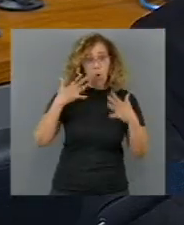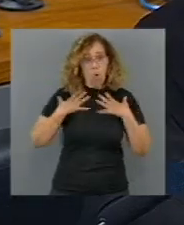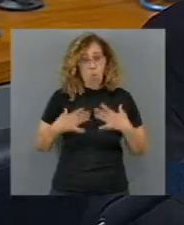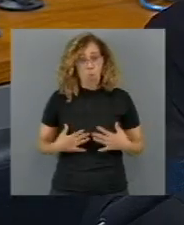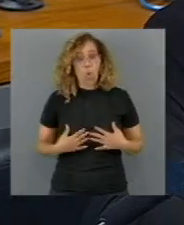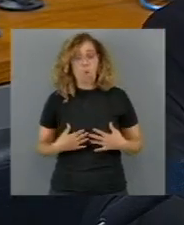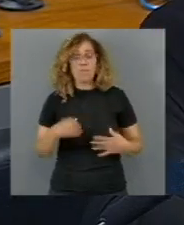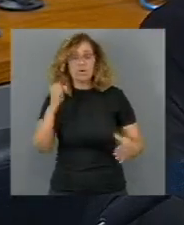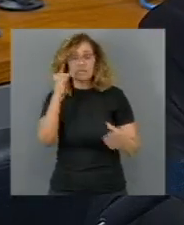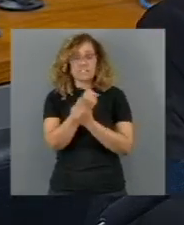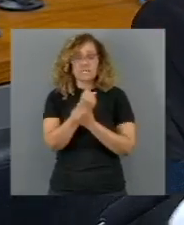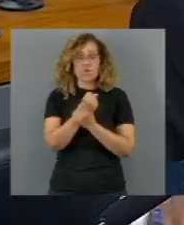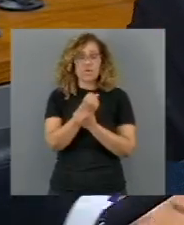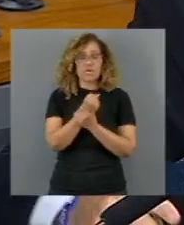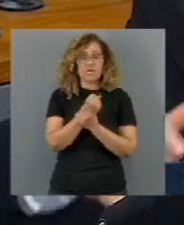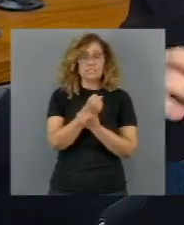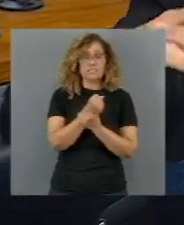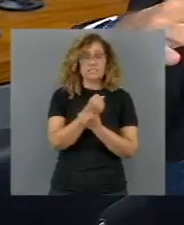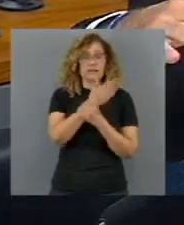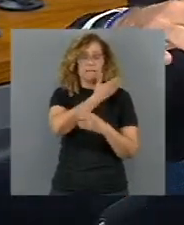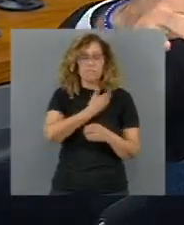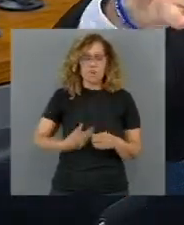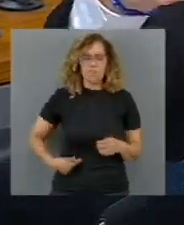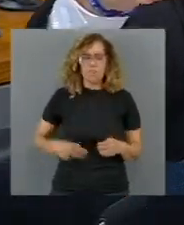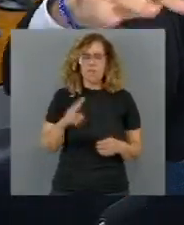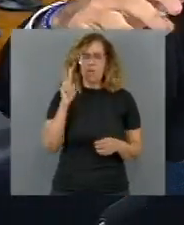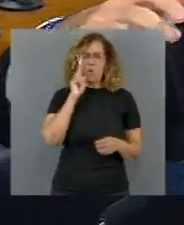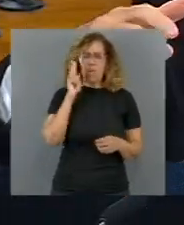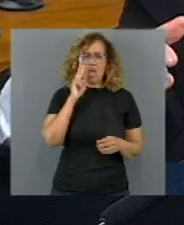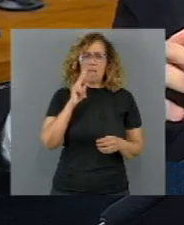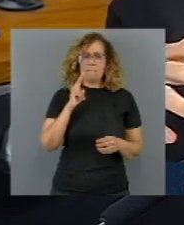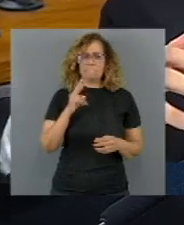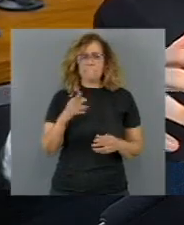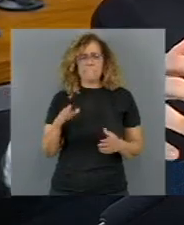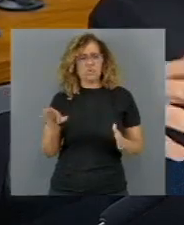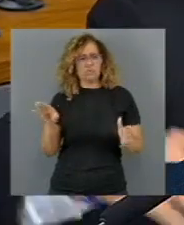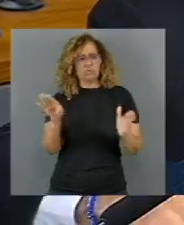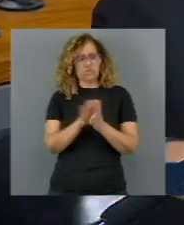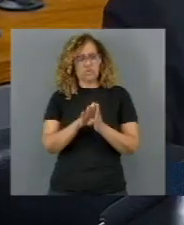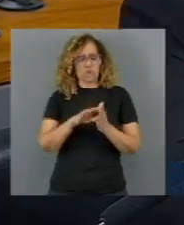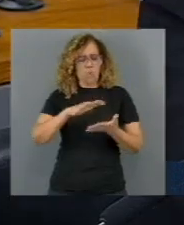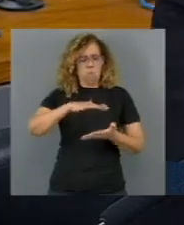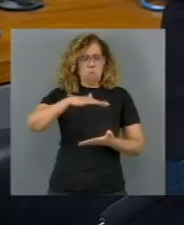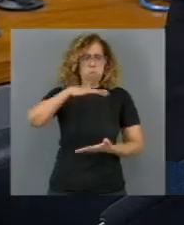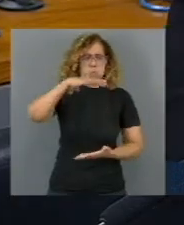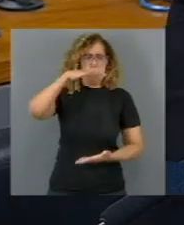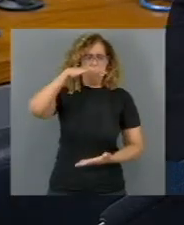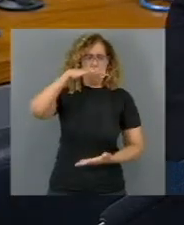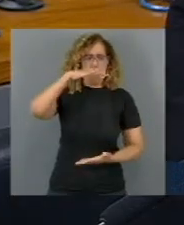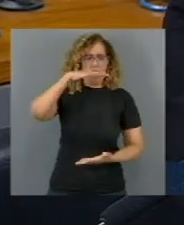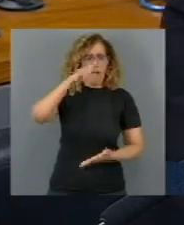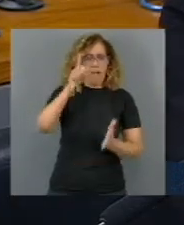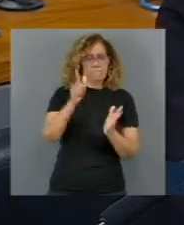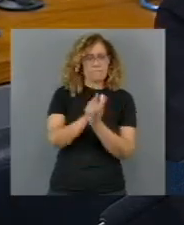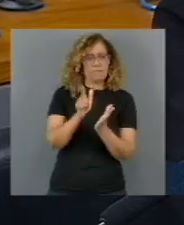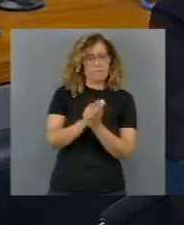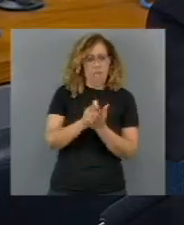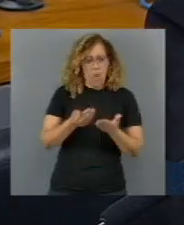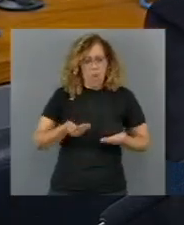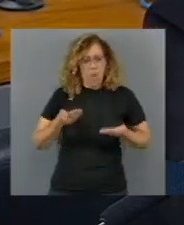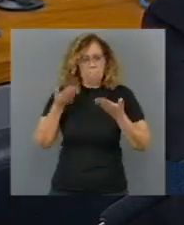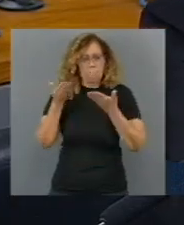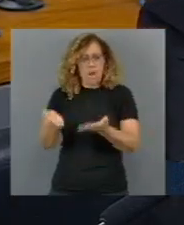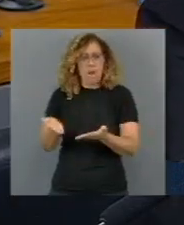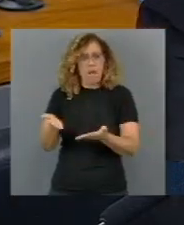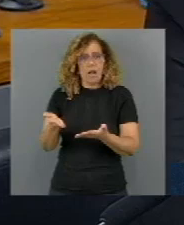da segurança pública. Eu me lembro que a gente chegou com montanhas de papéis de abaixo-assinado, botamos na mesa do então presidente da Câmara, deputado Eduardo